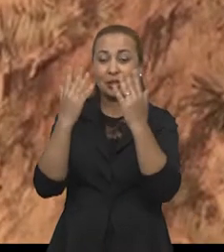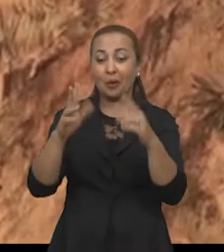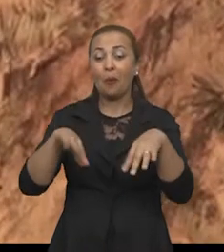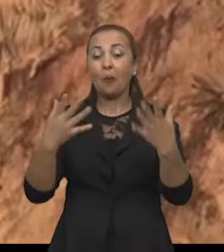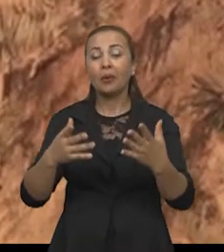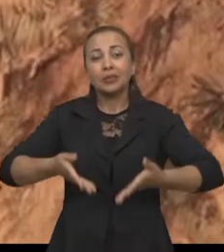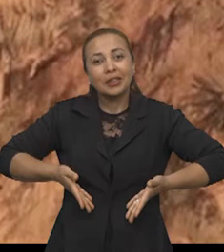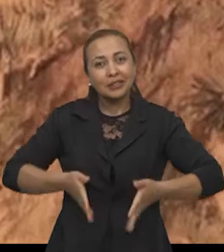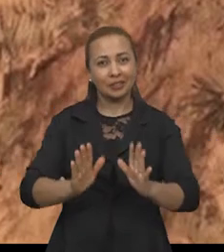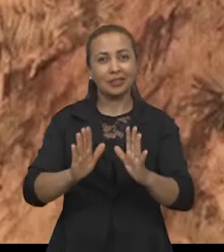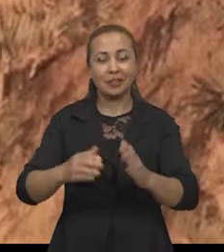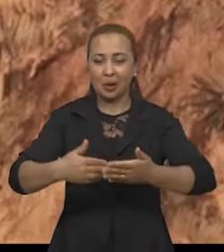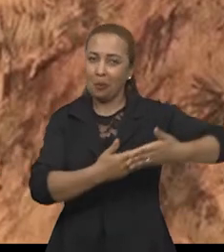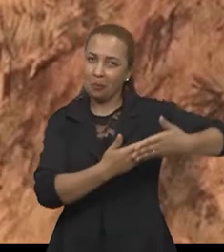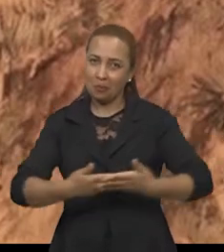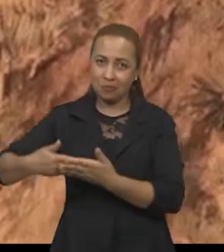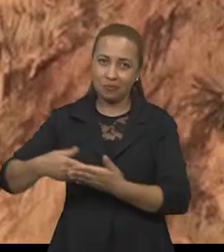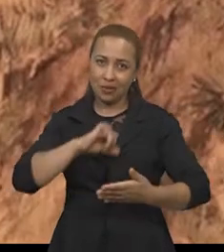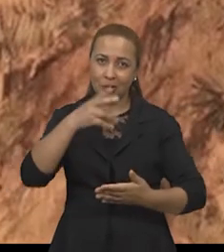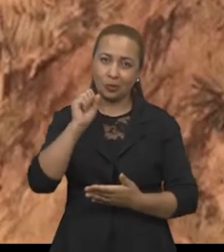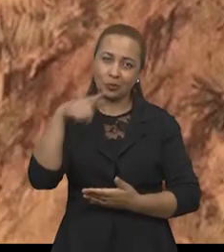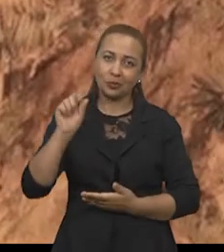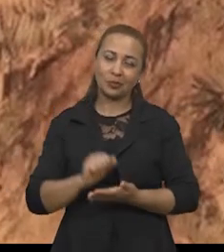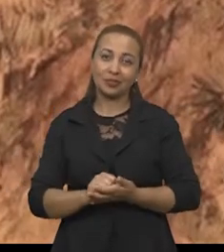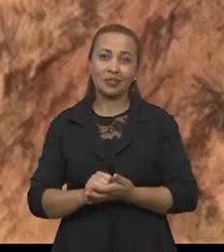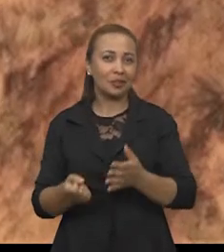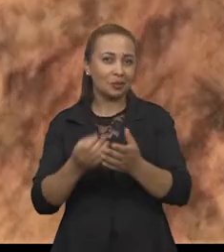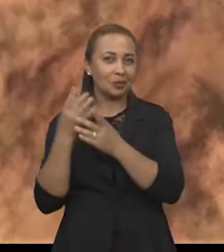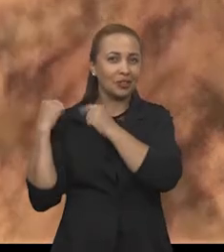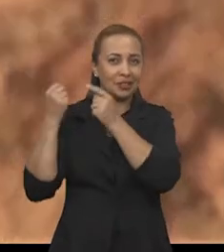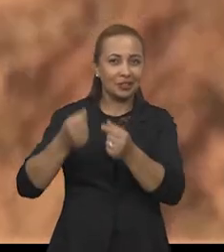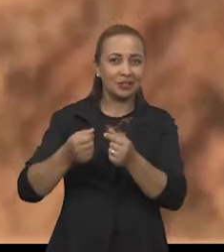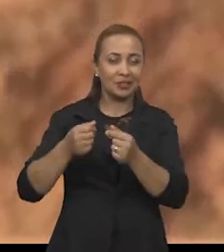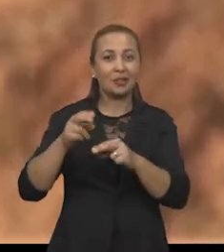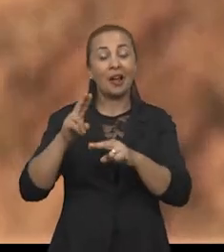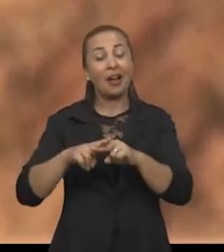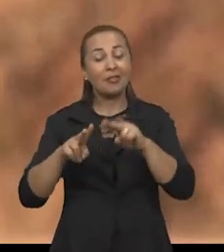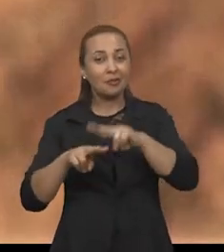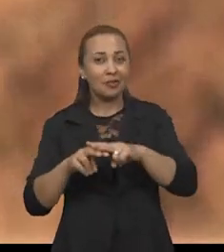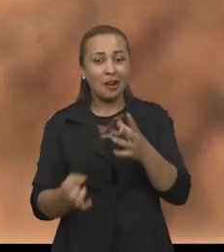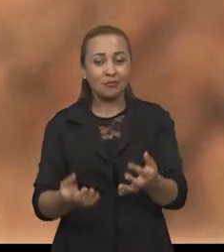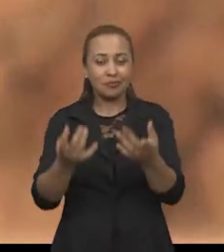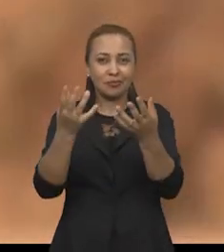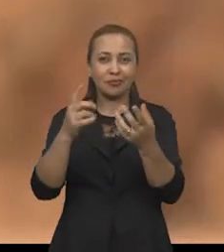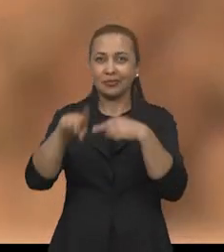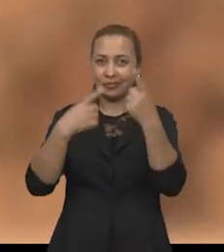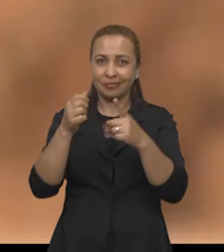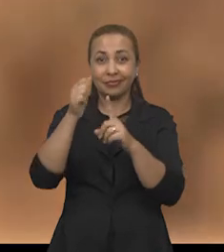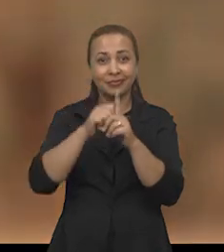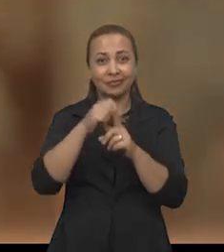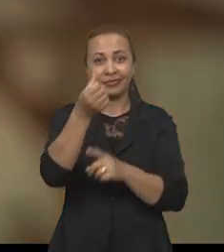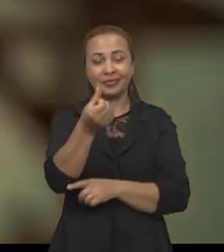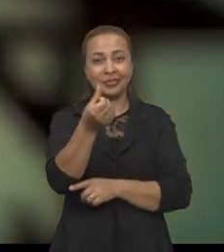quando seu filho João nascer. E aí vem a tradição da fogueira. Olha que interessante, depois de